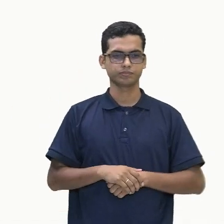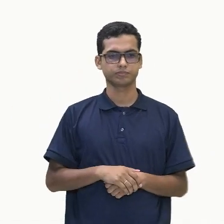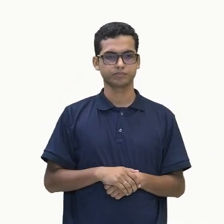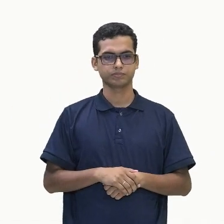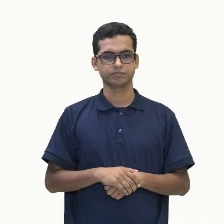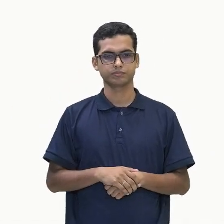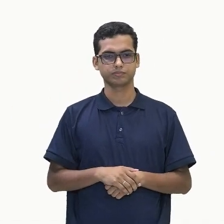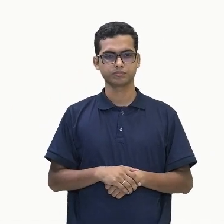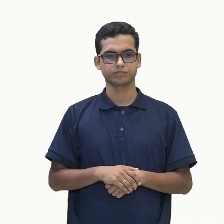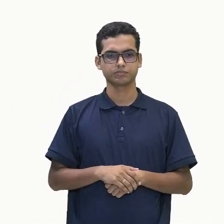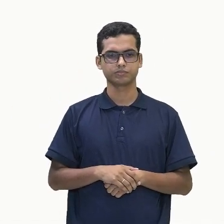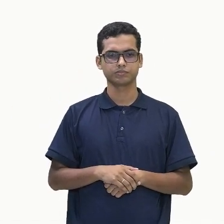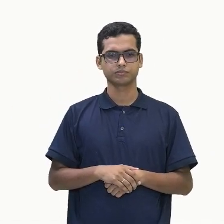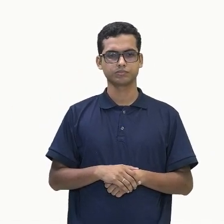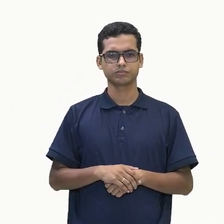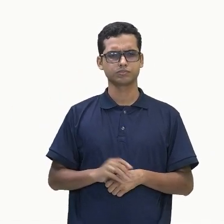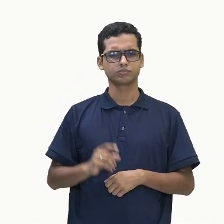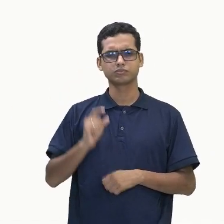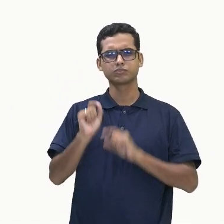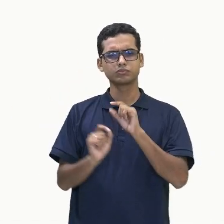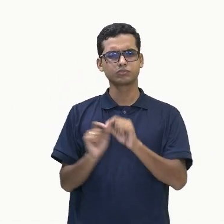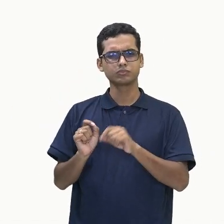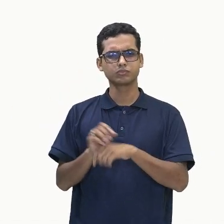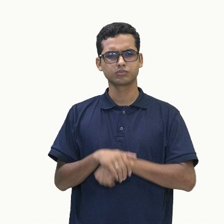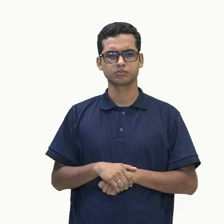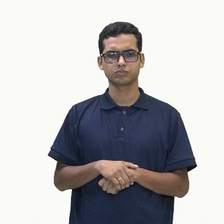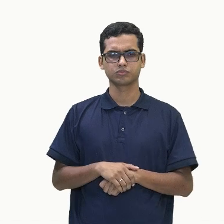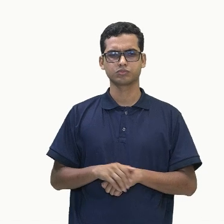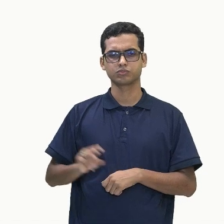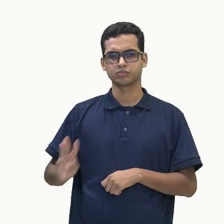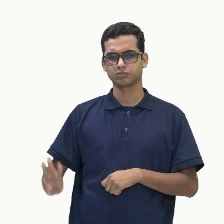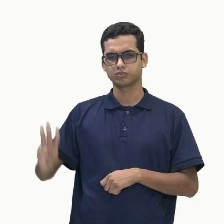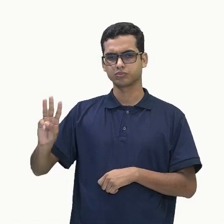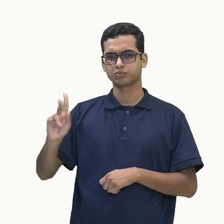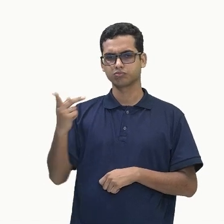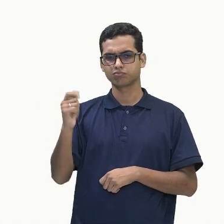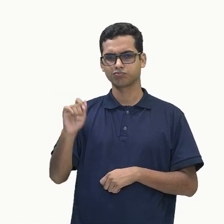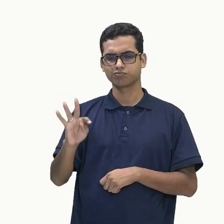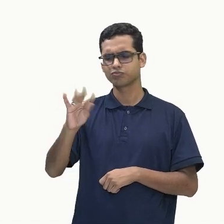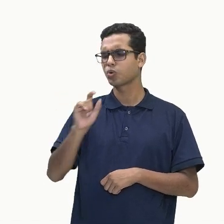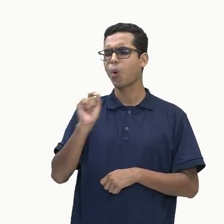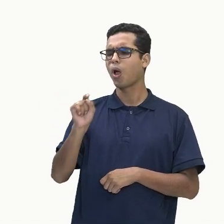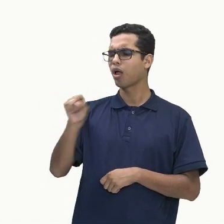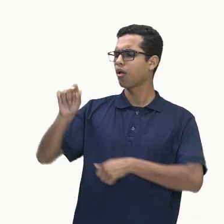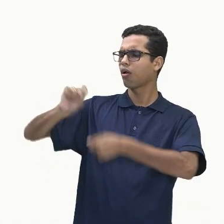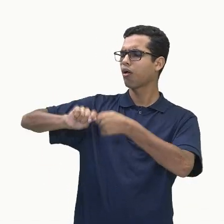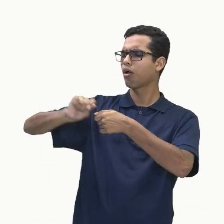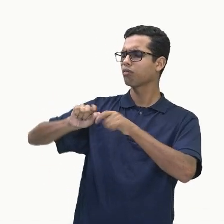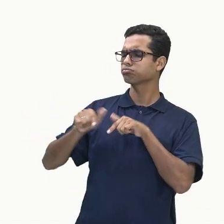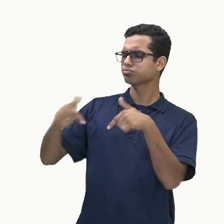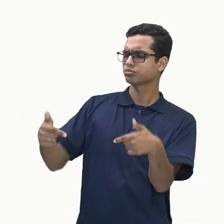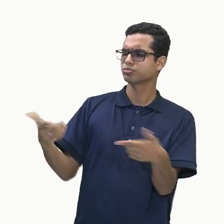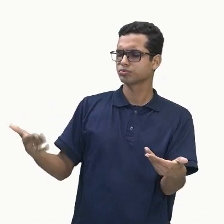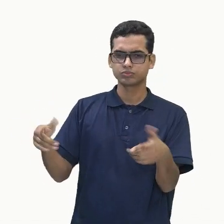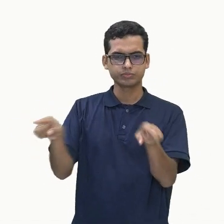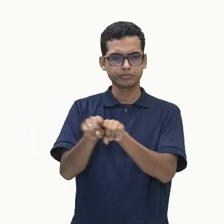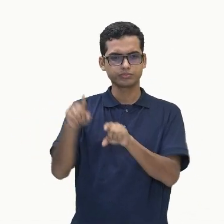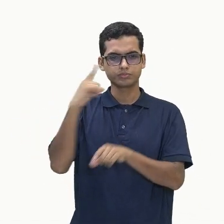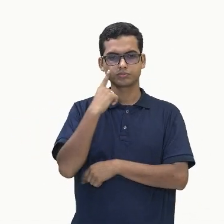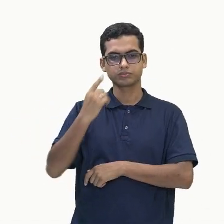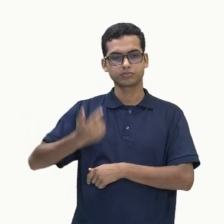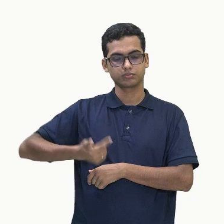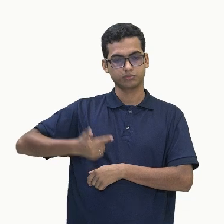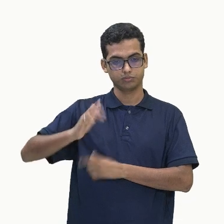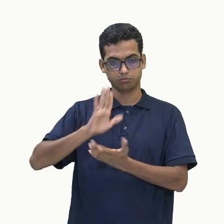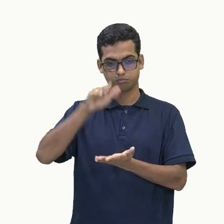O que ela está fazendo? Próxima. Why is it raining? Why is it raining? O que é why?